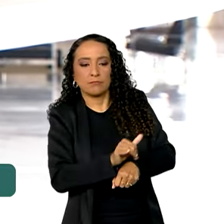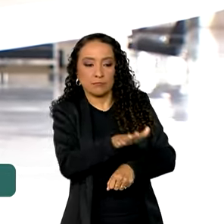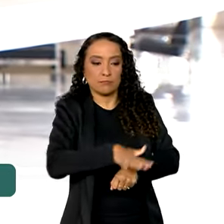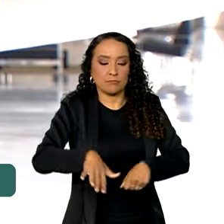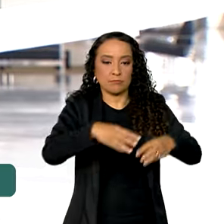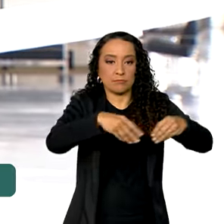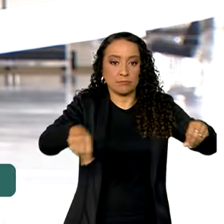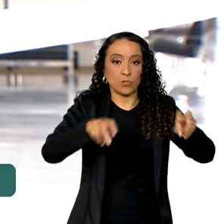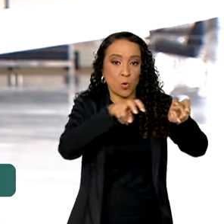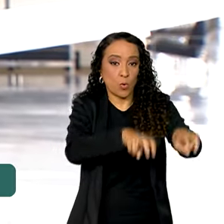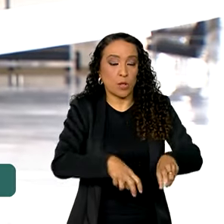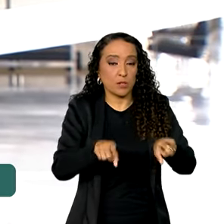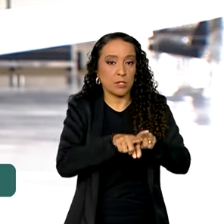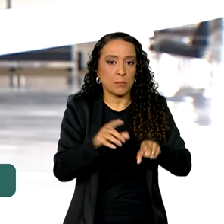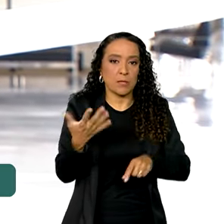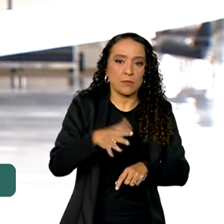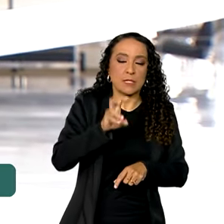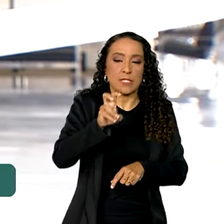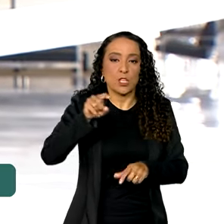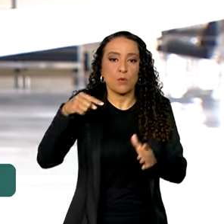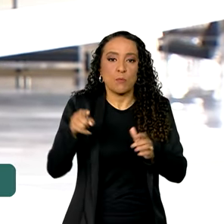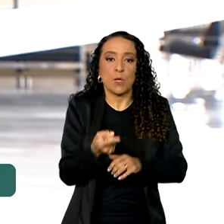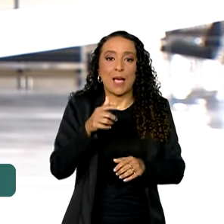propriedades rurais e varia de